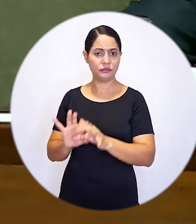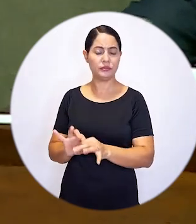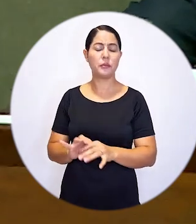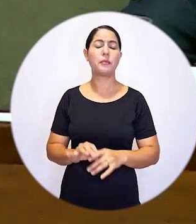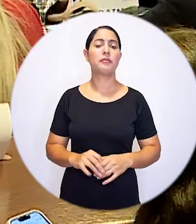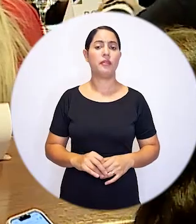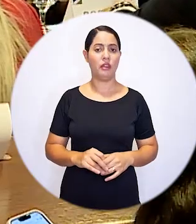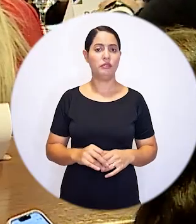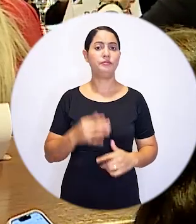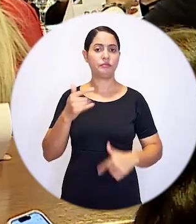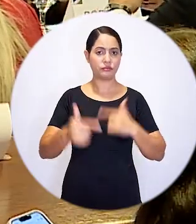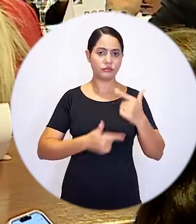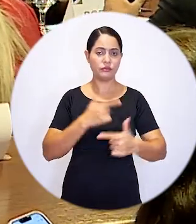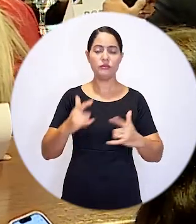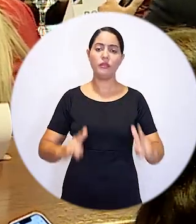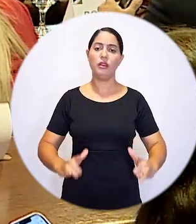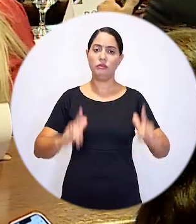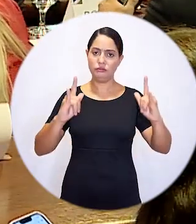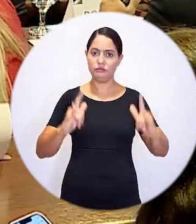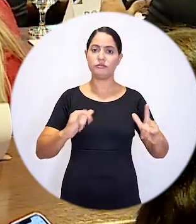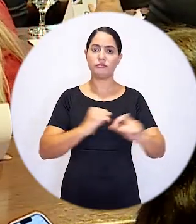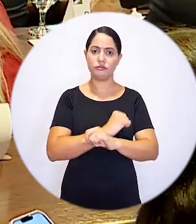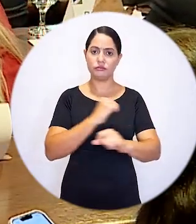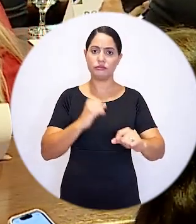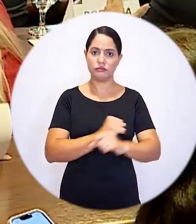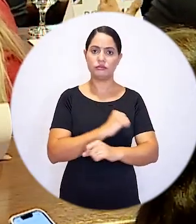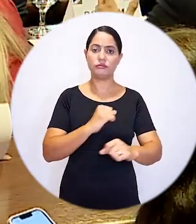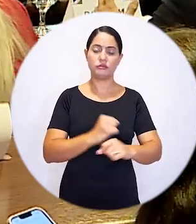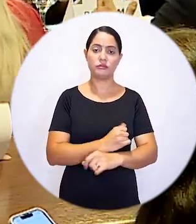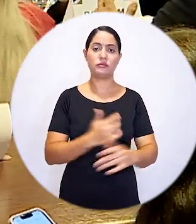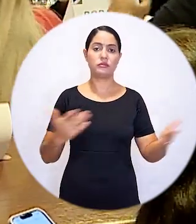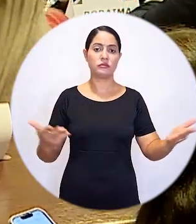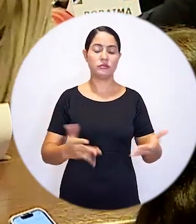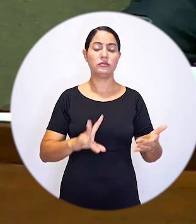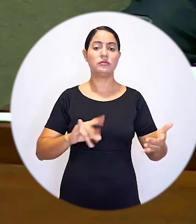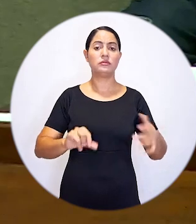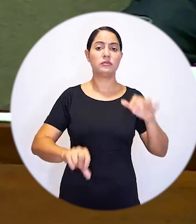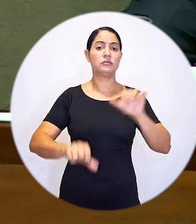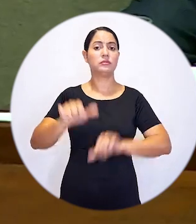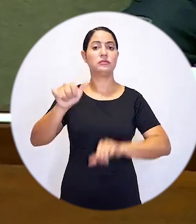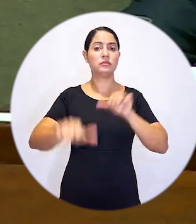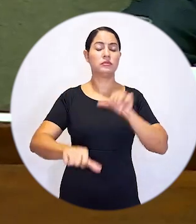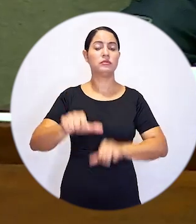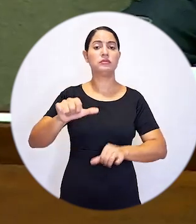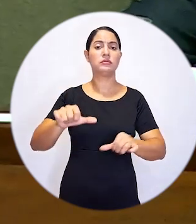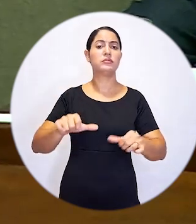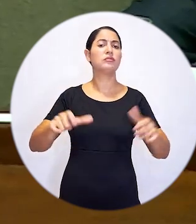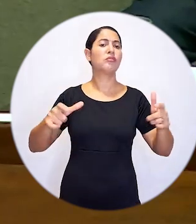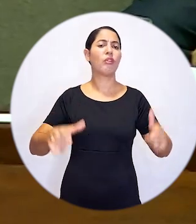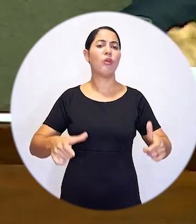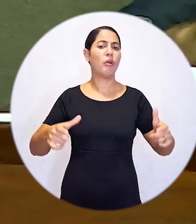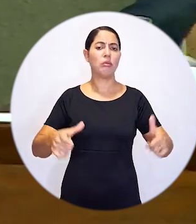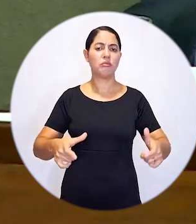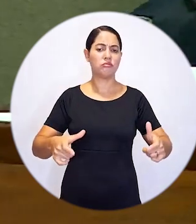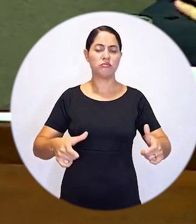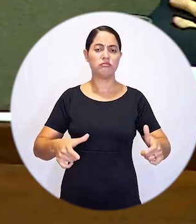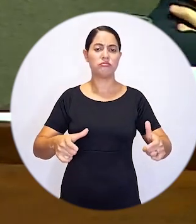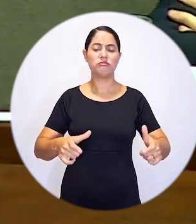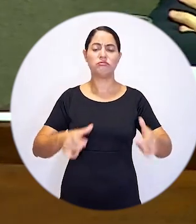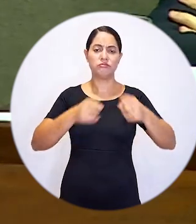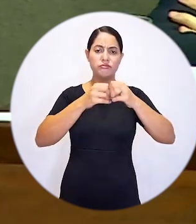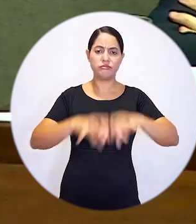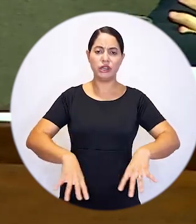próximas e permanentes dentro do prédio. Iniciarão, portanto, agora a avaliação de todos os